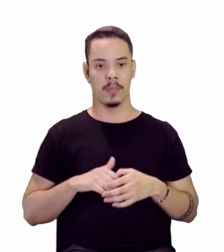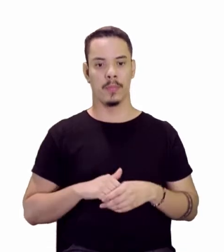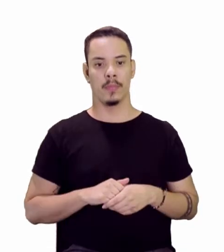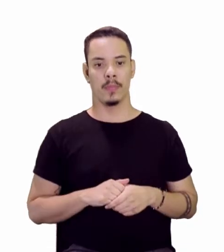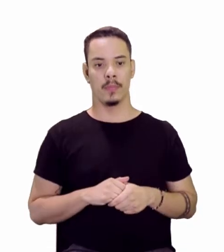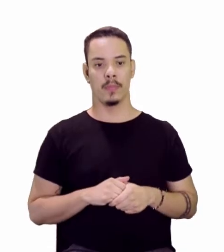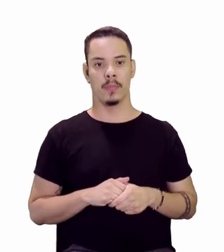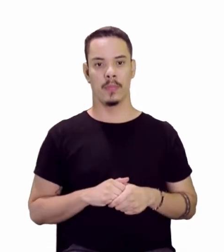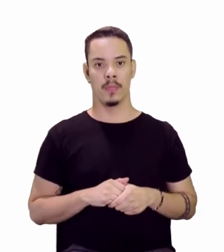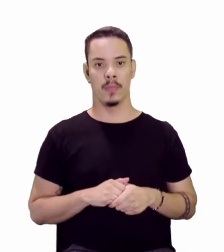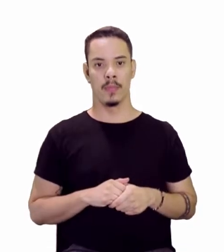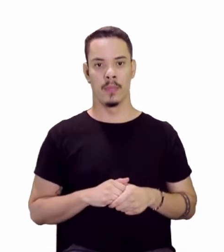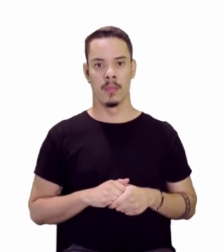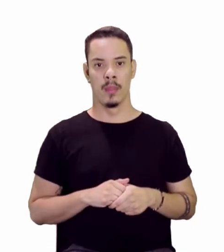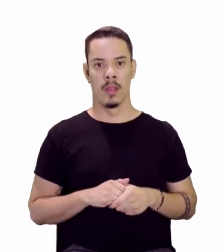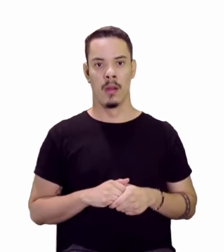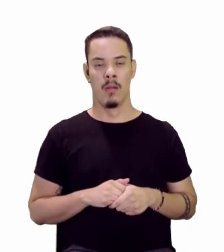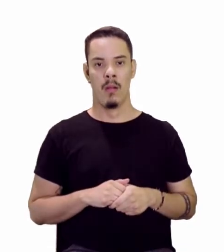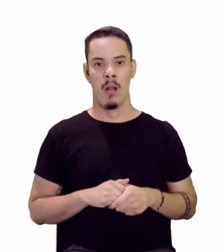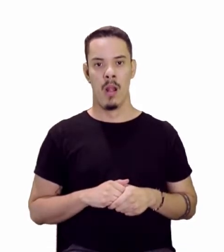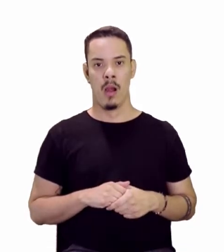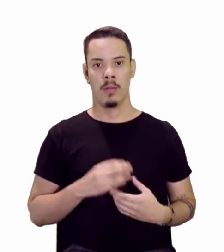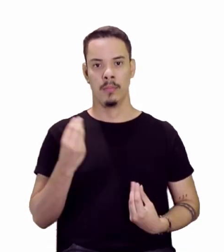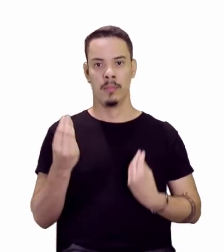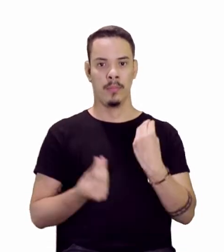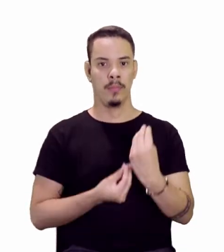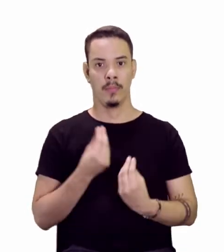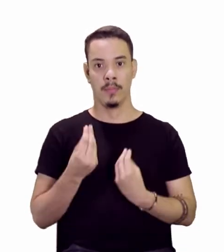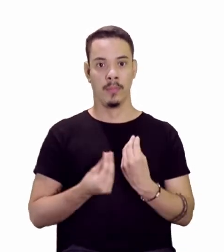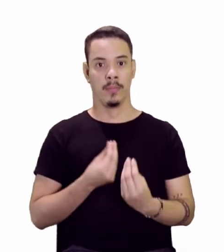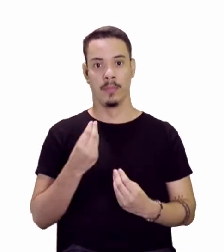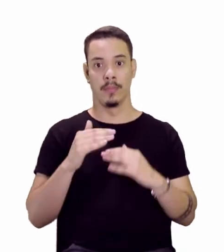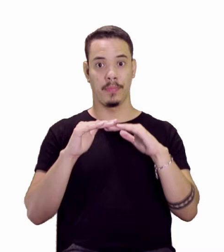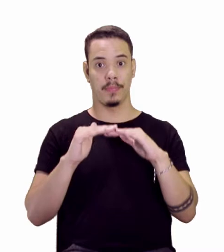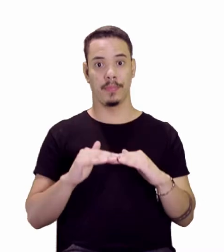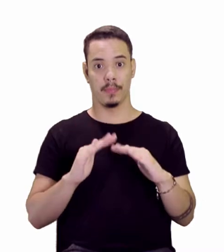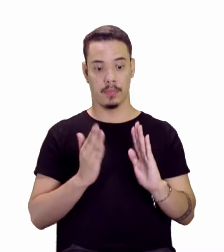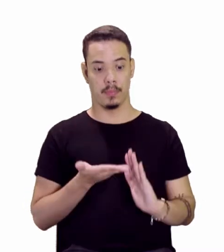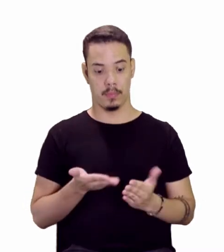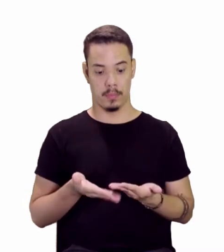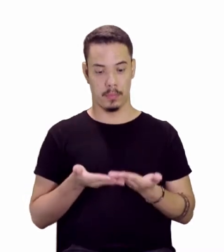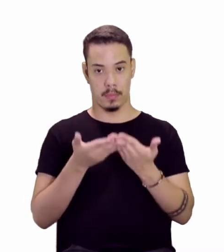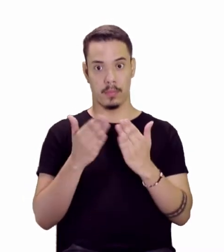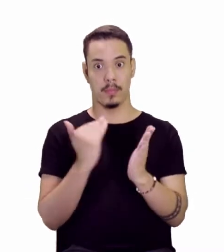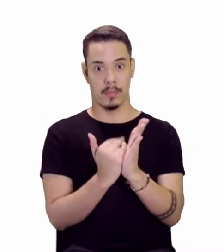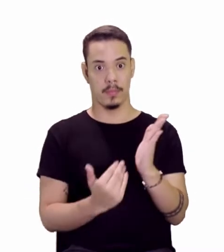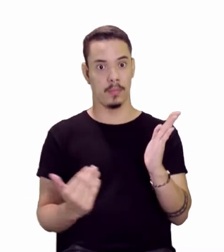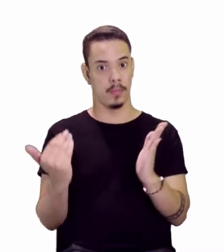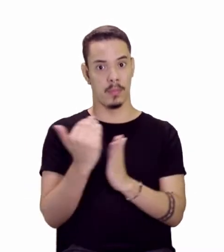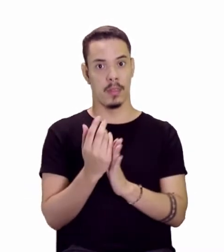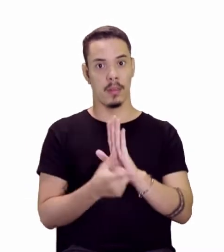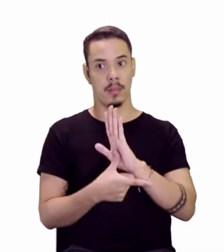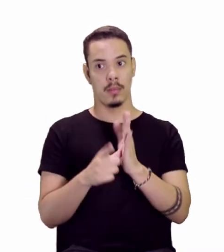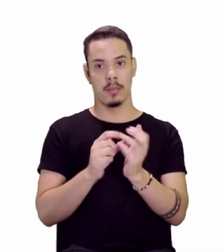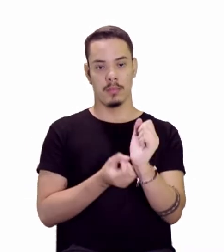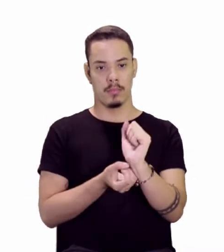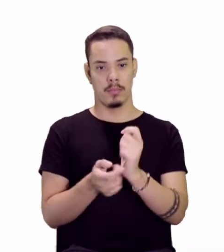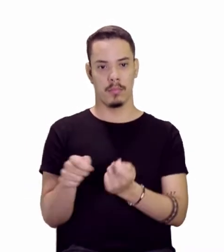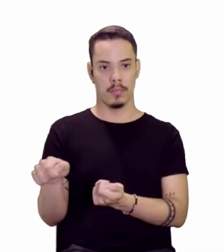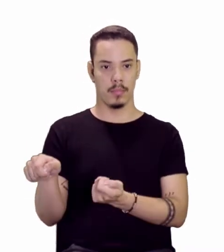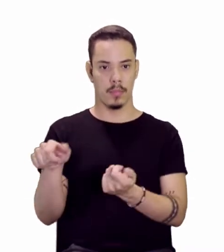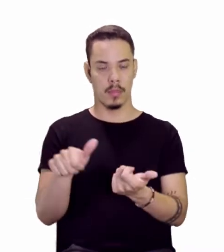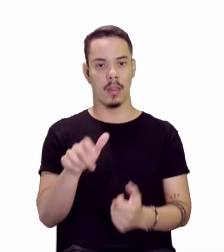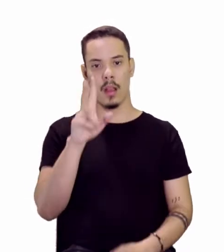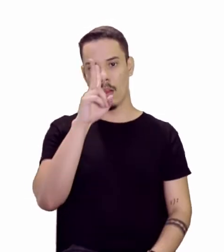Exatamente. E ali, olha só. Como a pressão aumenta com a profundidade, nós já falamos, demos spoiler, né? As